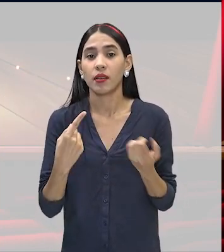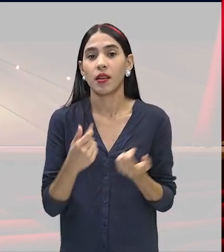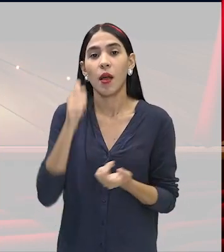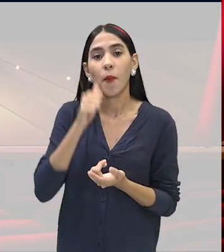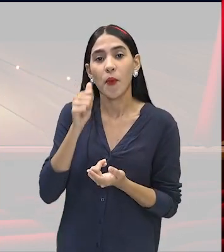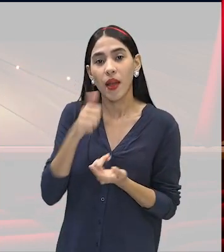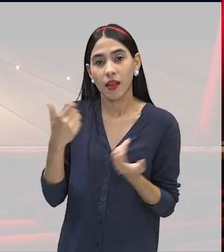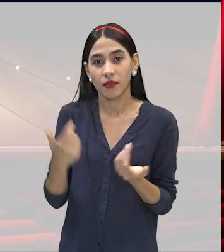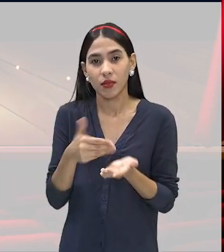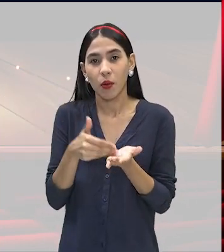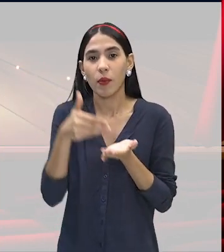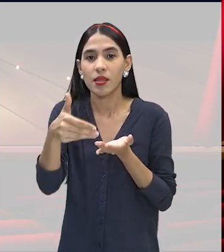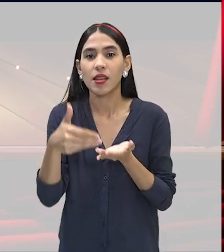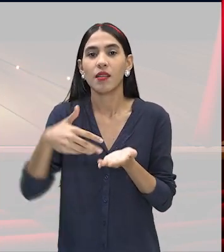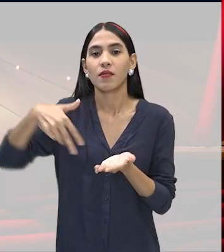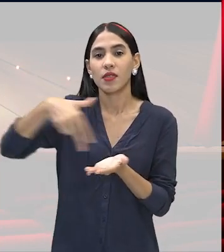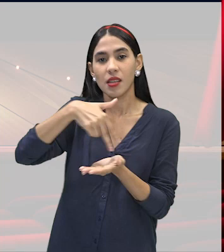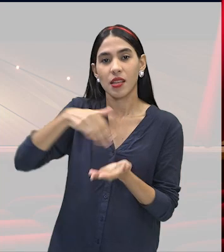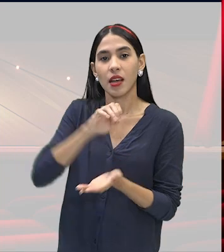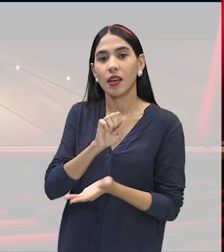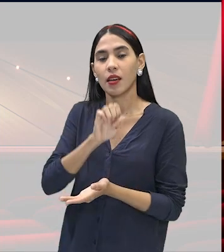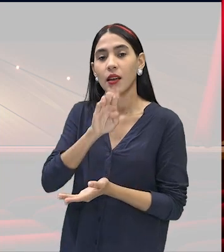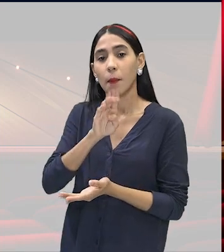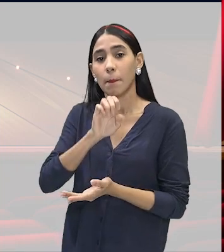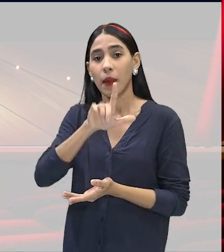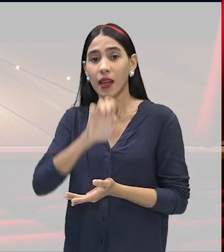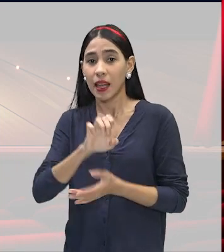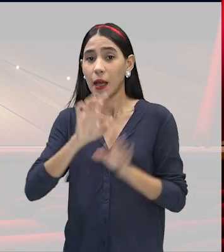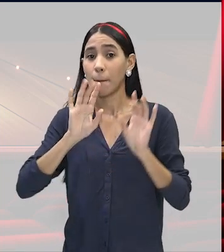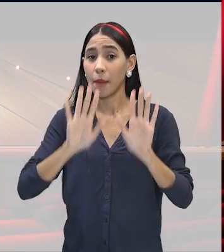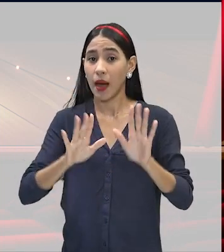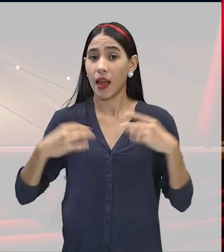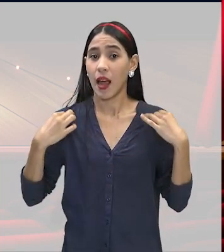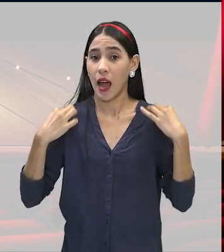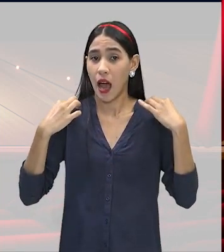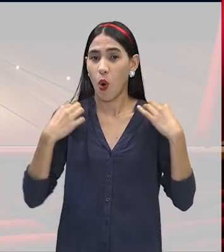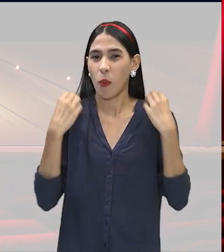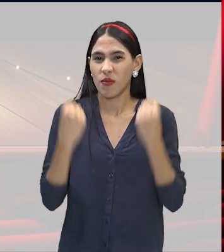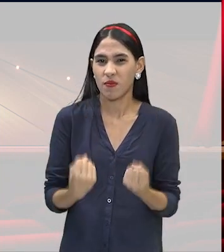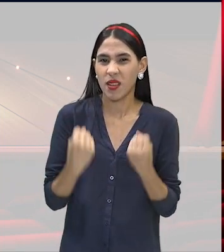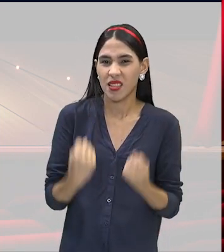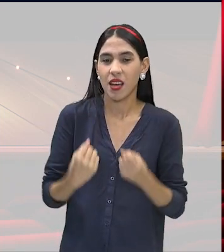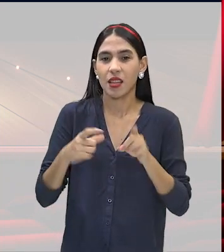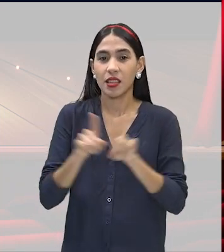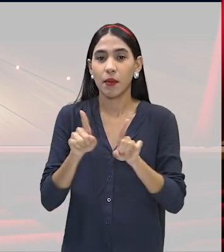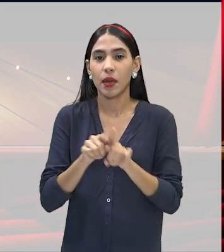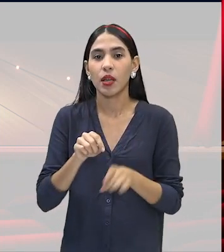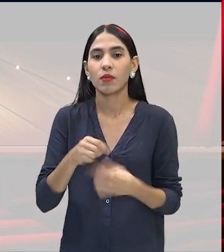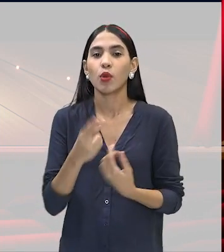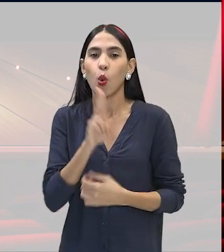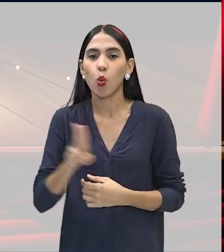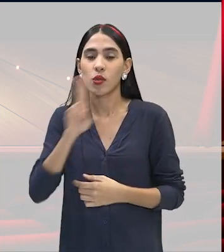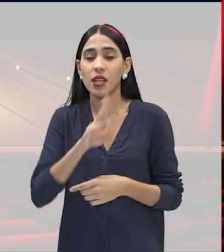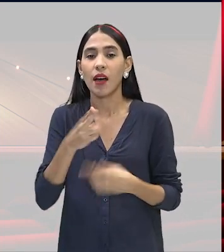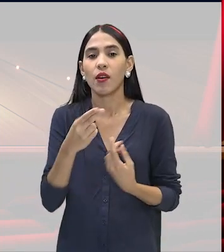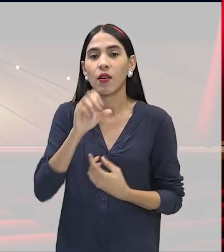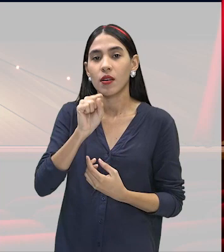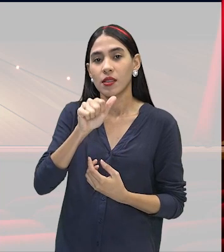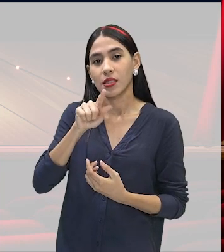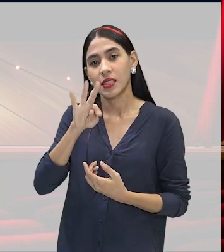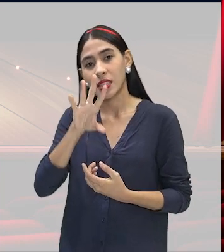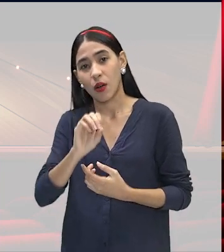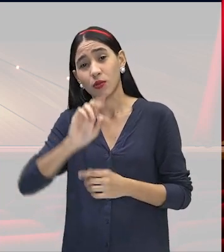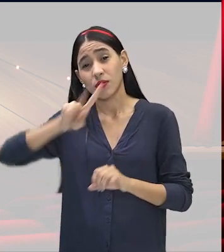mulheres começaram a dançar balé, só que as roupas eram muito pesadas e elas usavam salto. Só depois de um